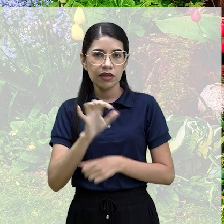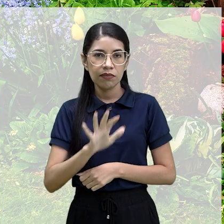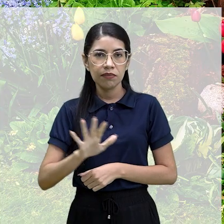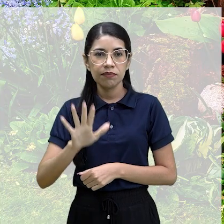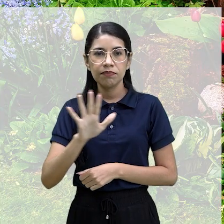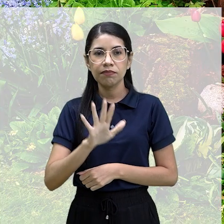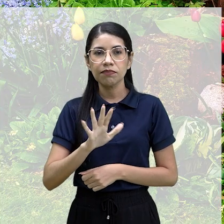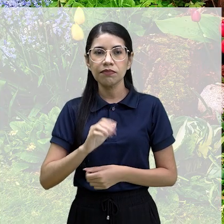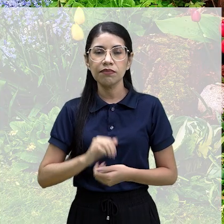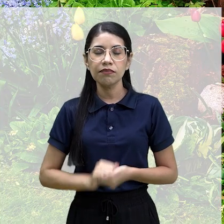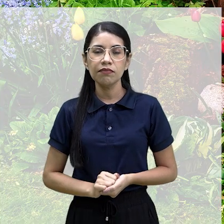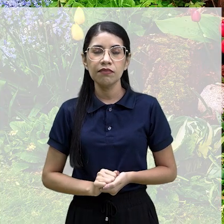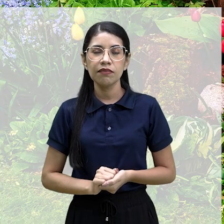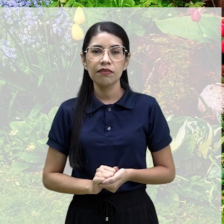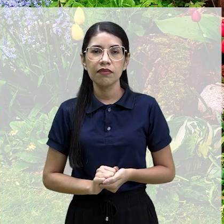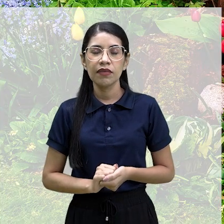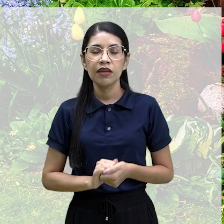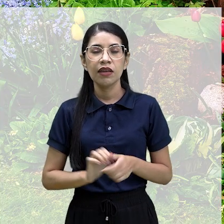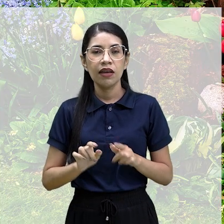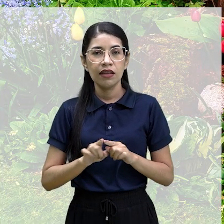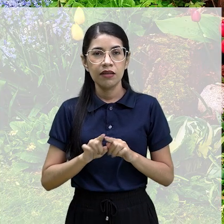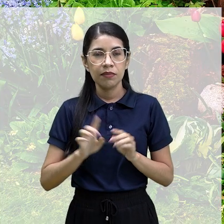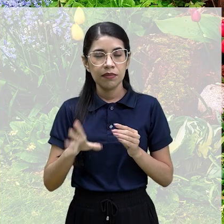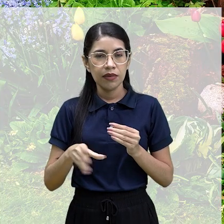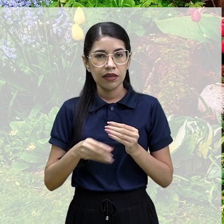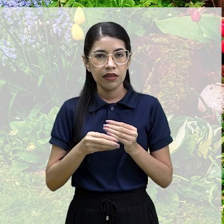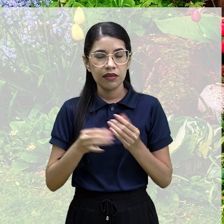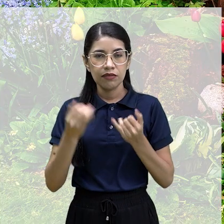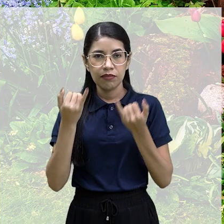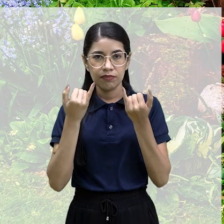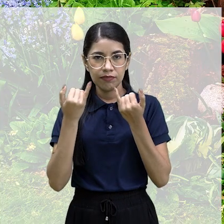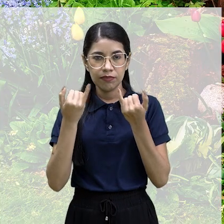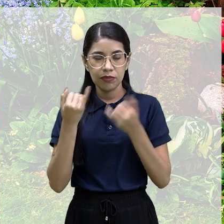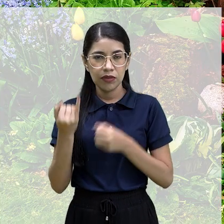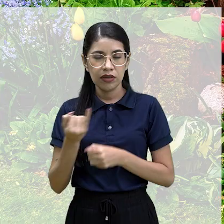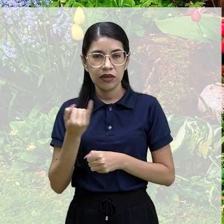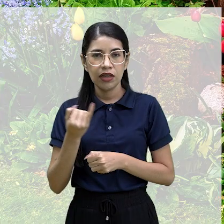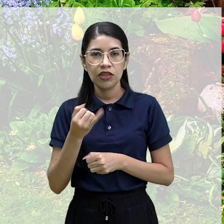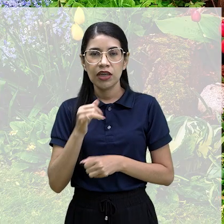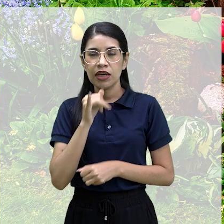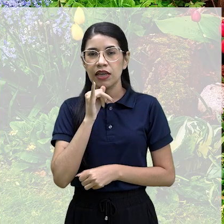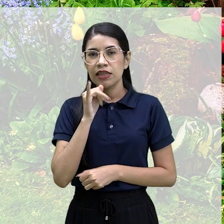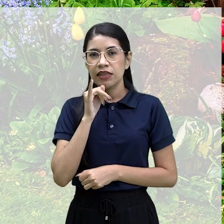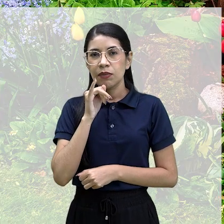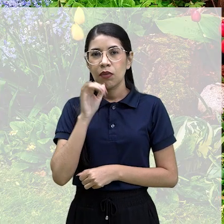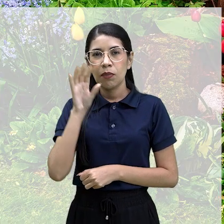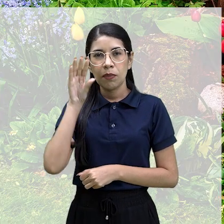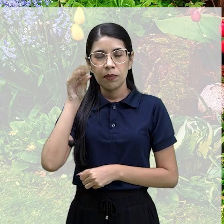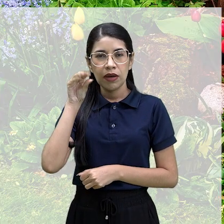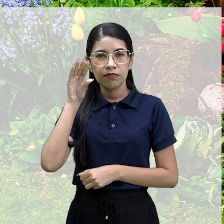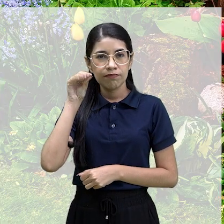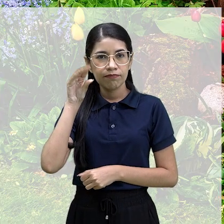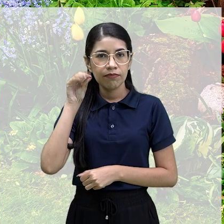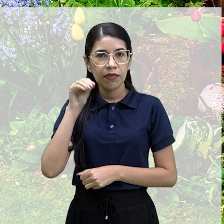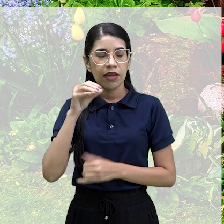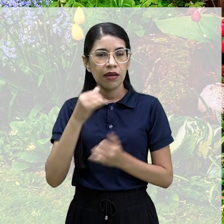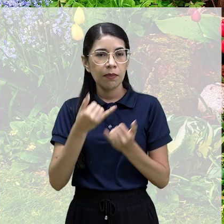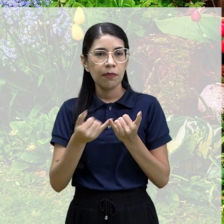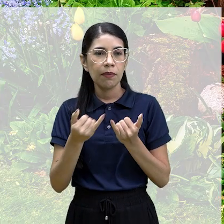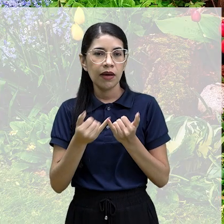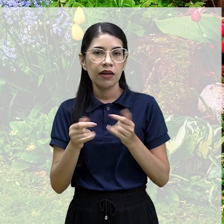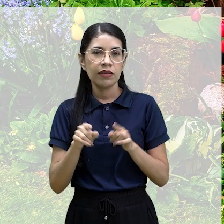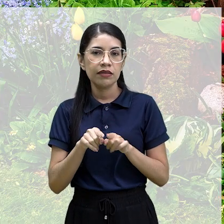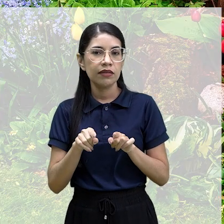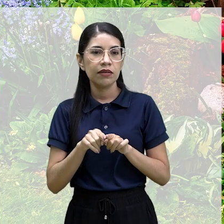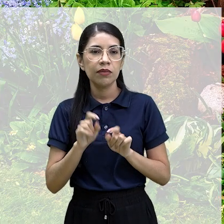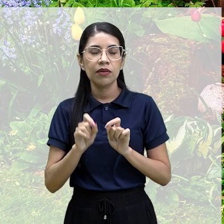imagem. E um detalhe muito importante, o piscar dos olhos é parecido com